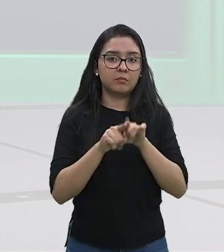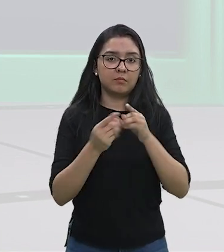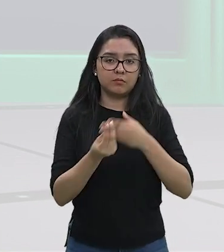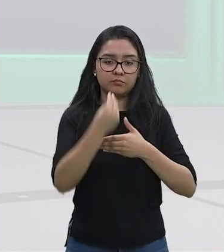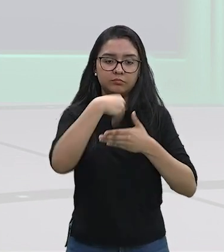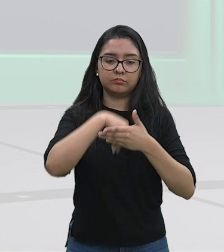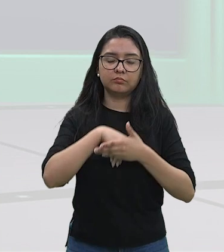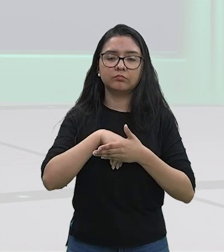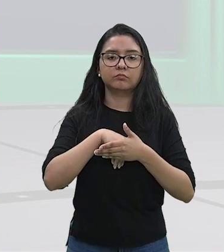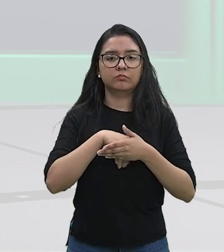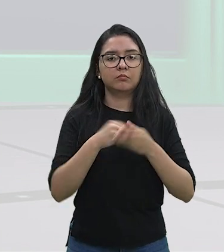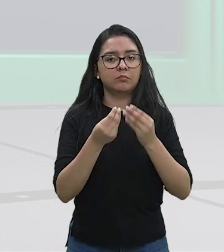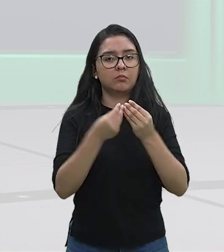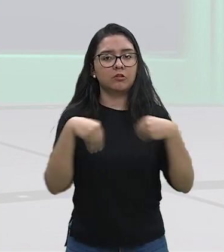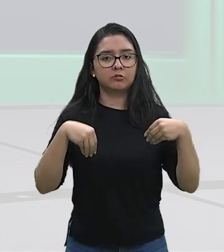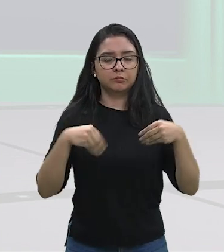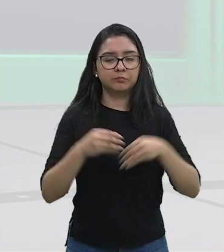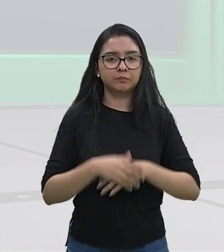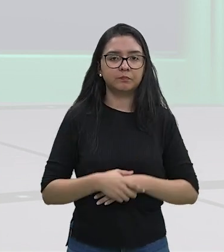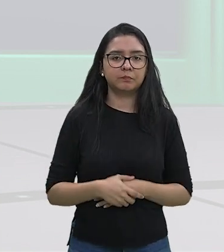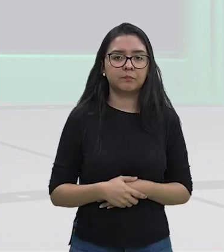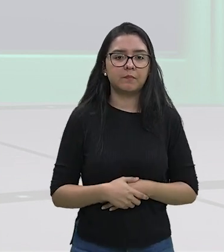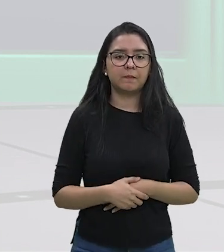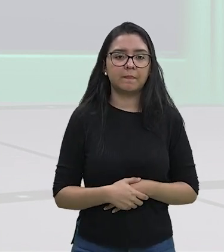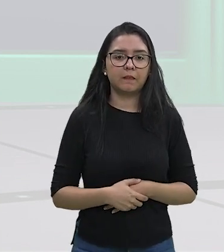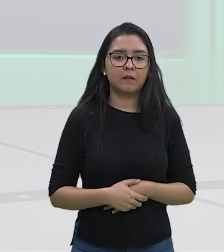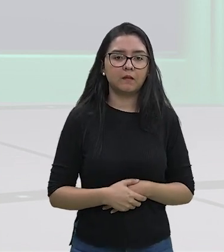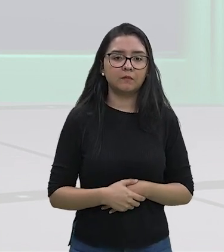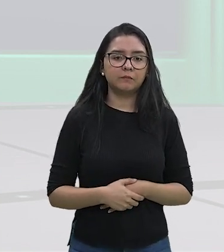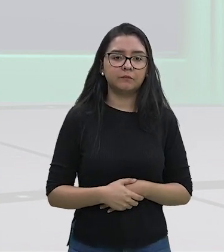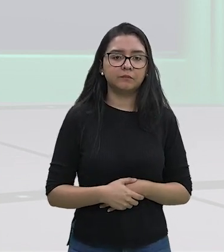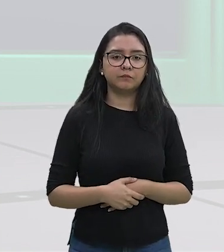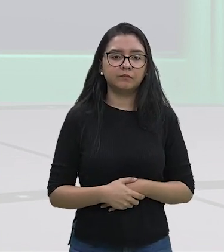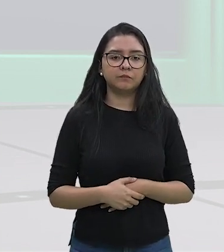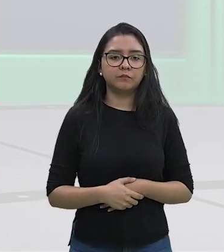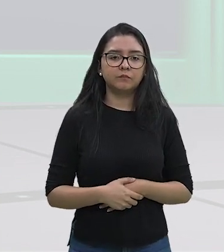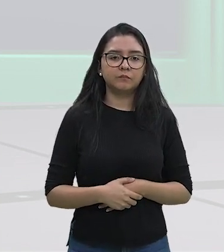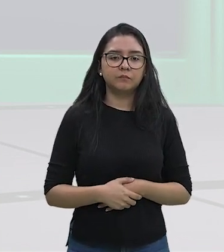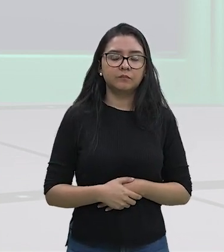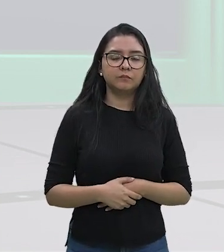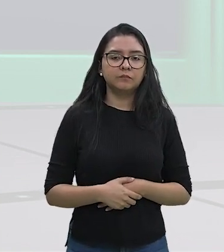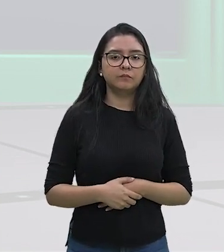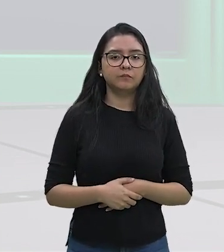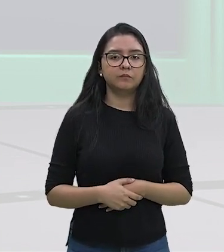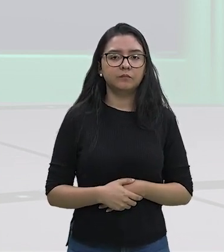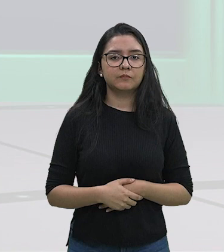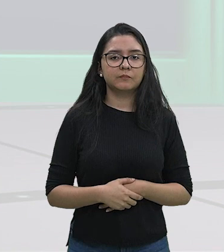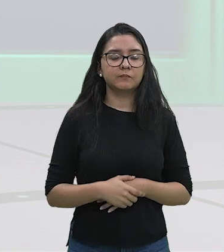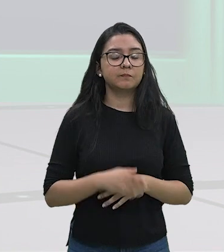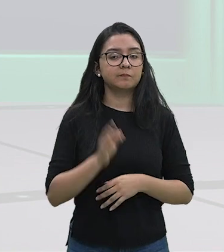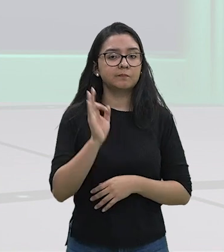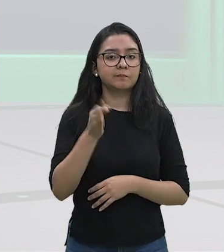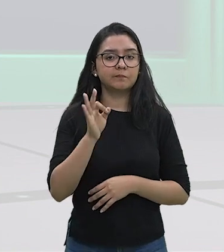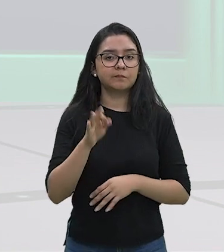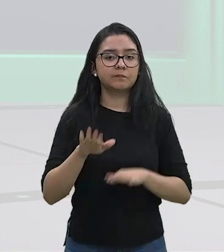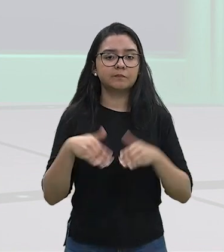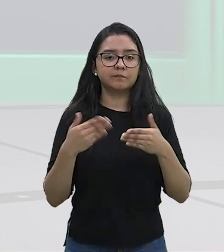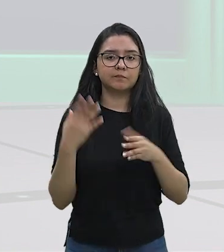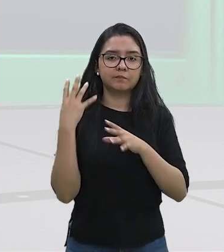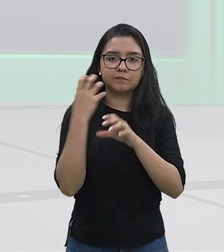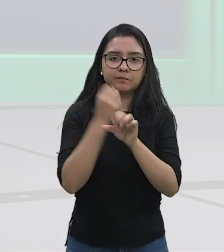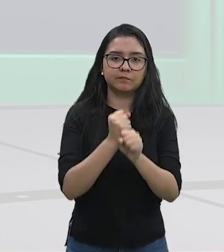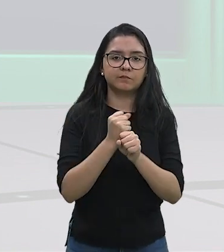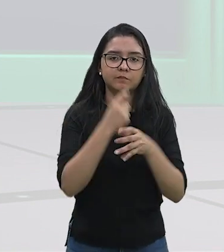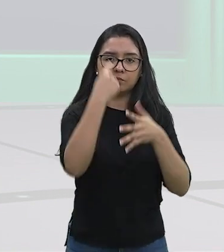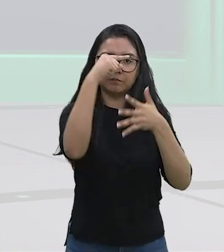né, que poderiam ser causados, que poderia danificar os nossos órgãos internos, certo? Então nós falamos aí de todos